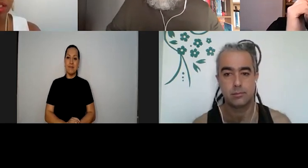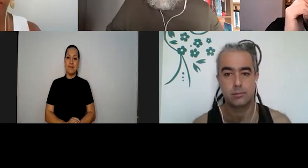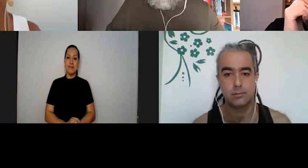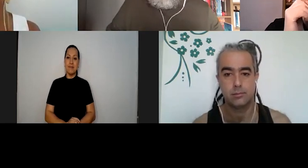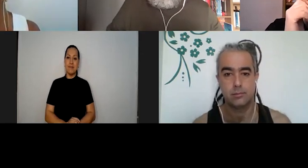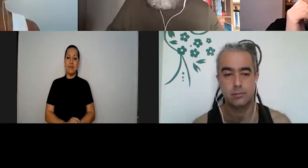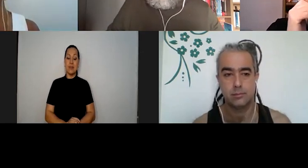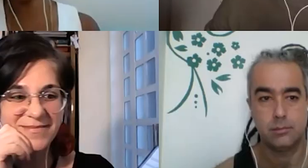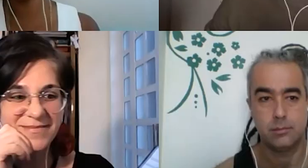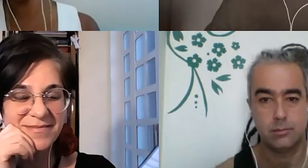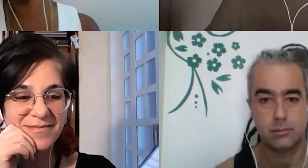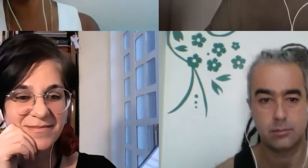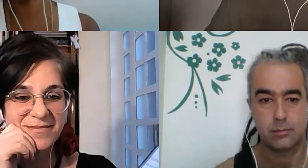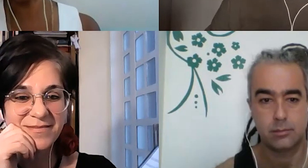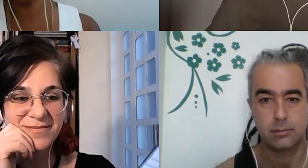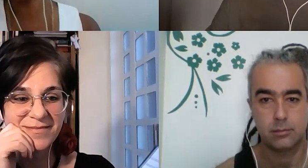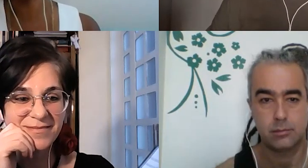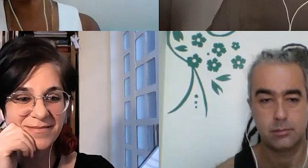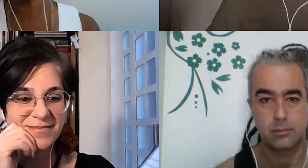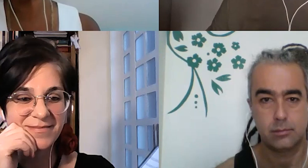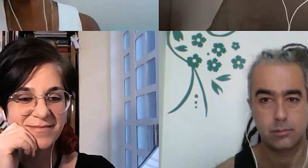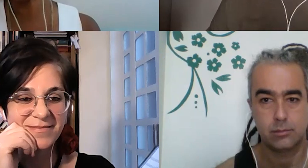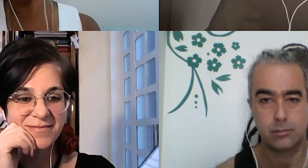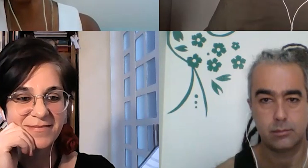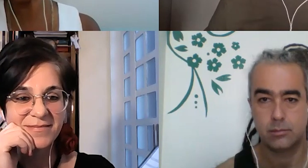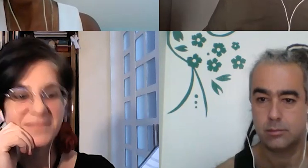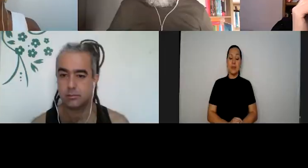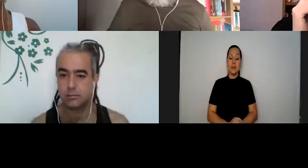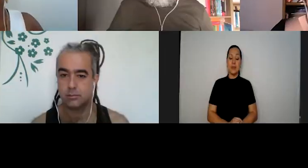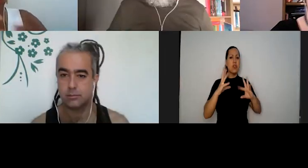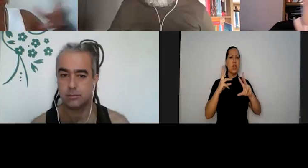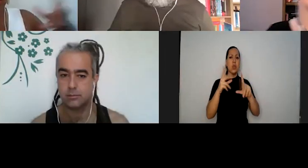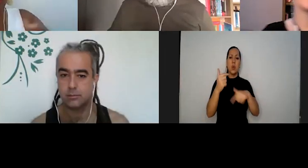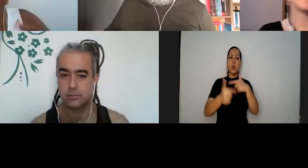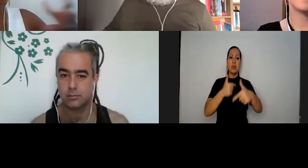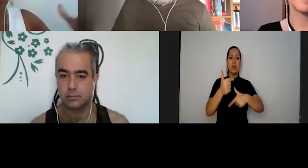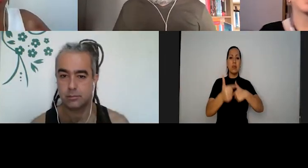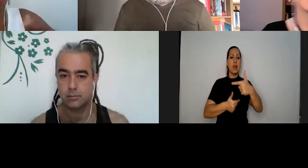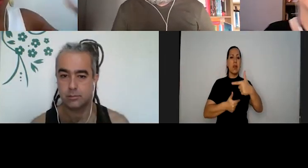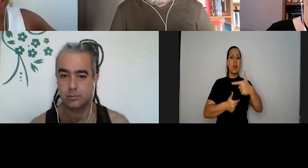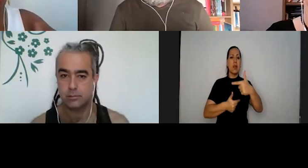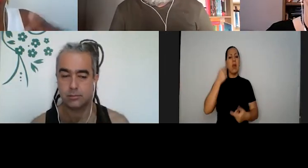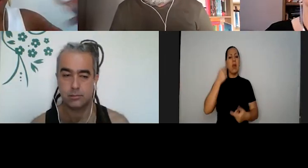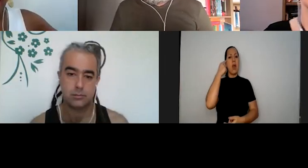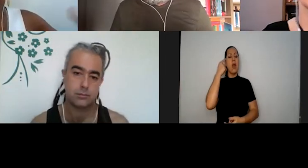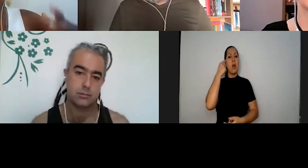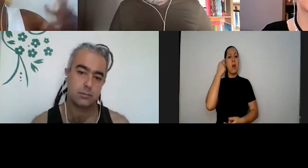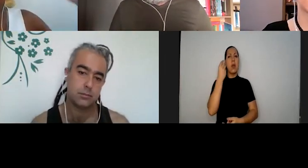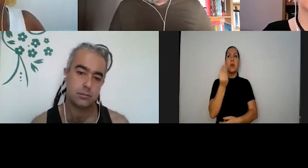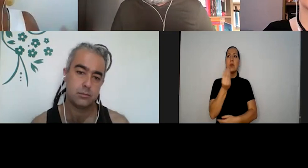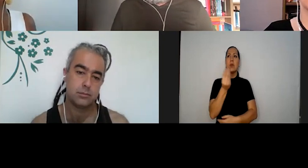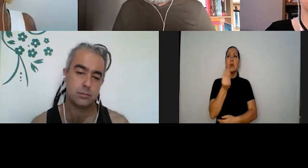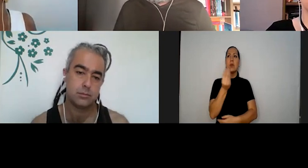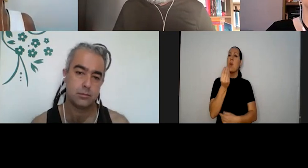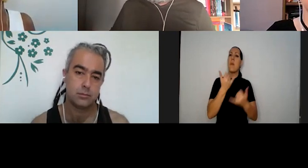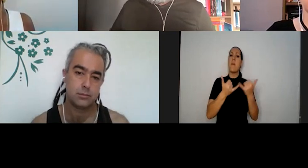Nossa, eu acredito perfeitamente. Eu acho que todos os trabalhos eu penso, vejo como eco. Ele vai